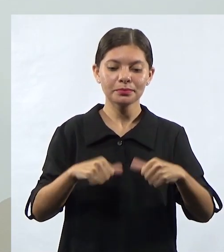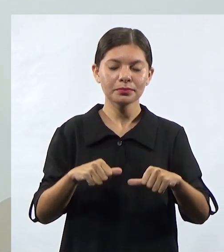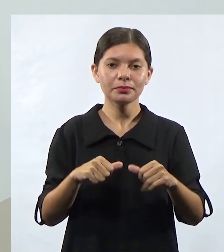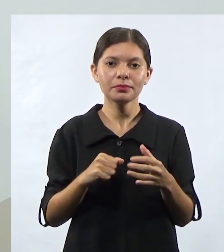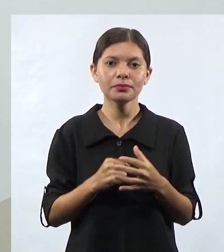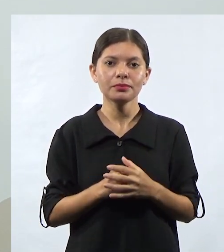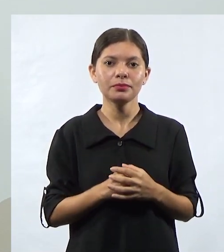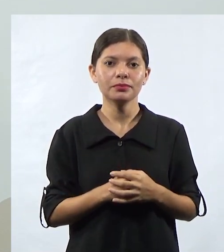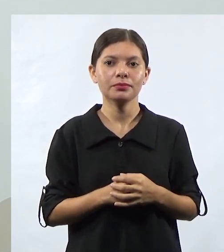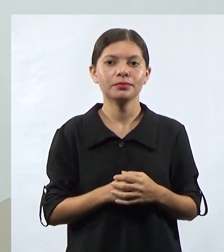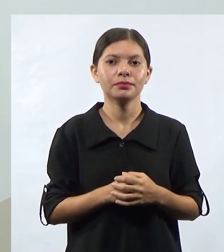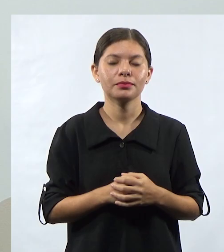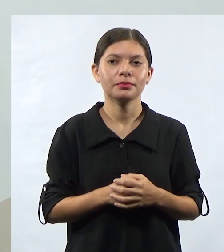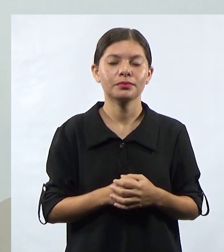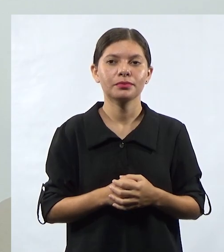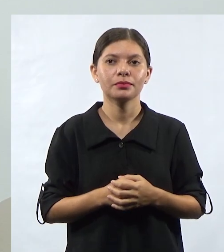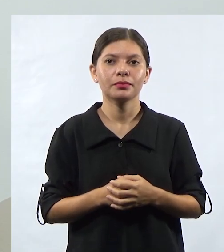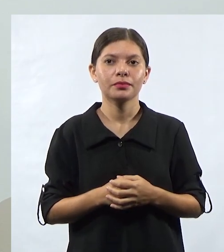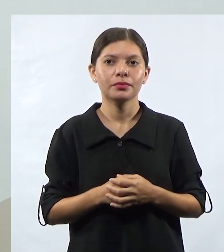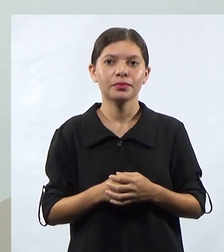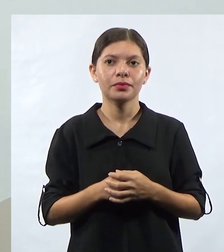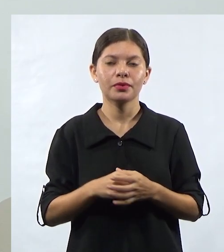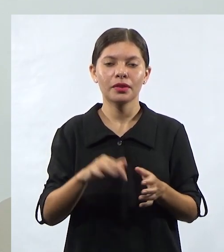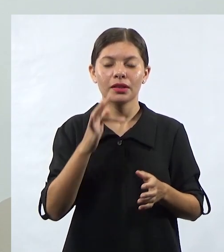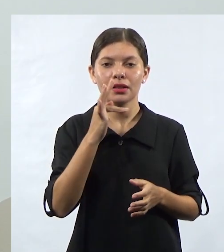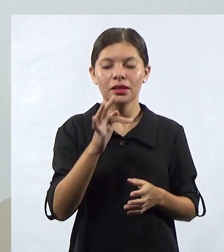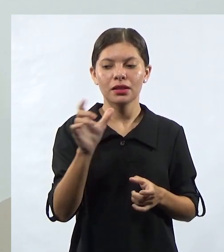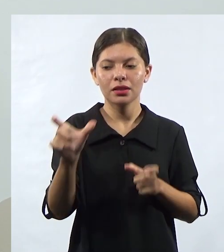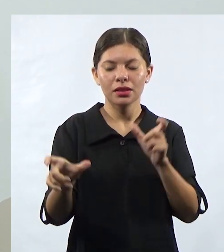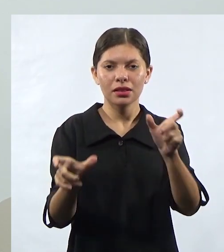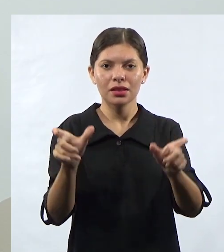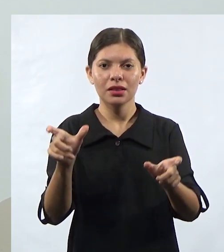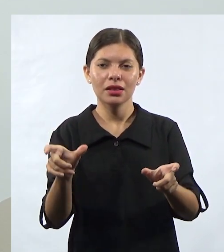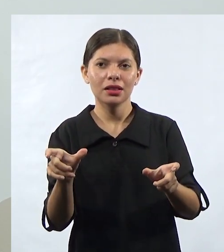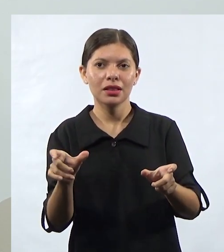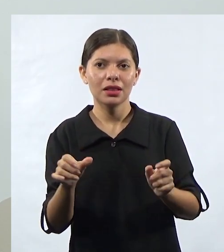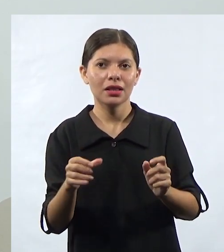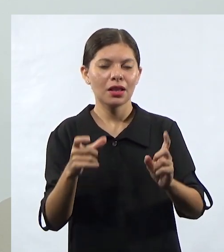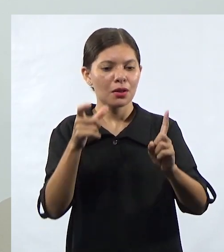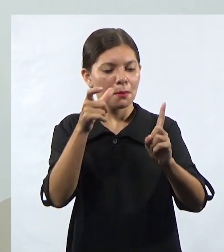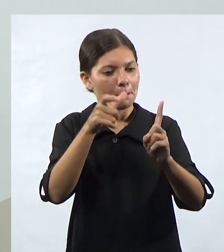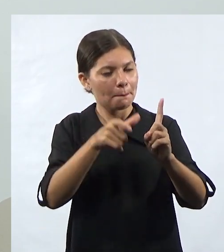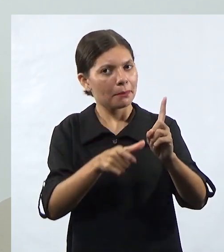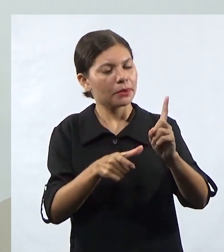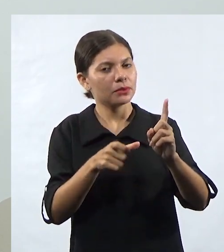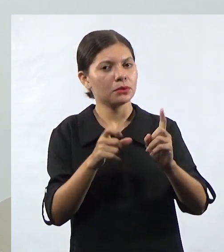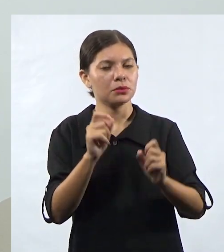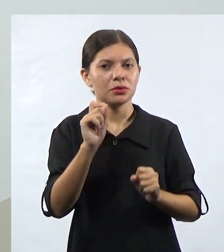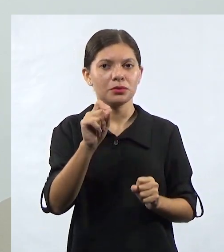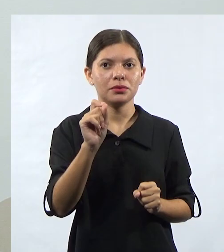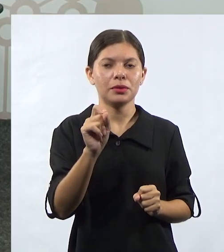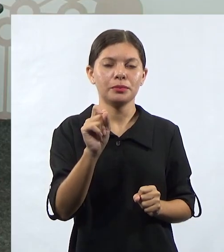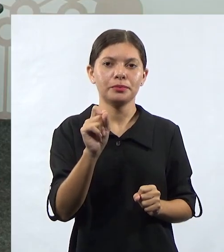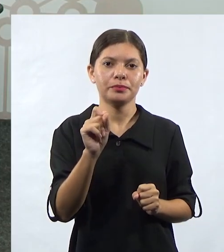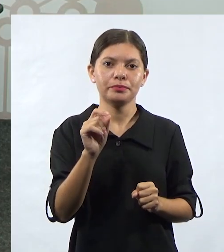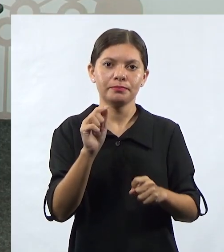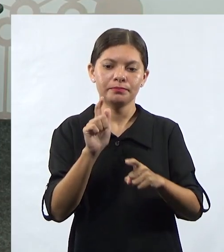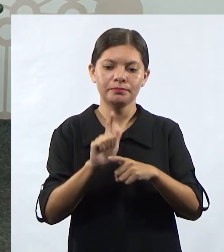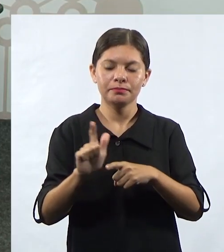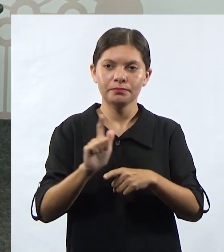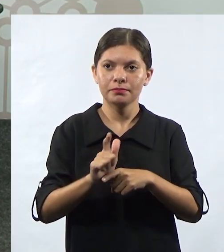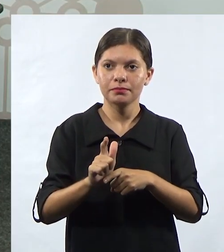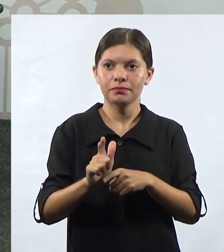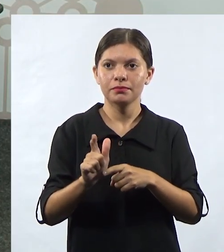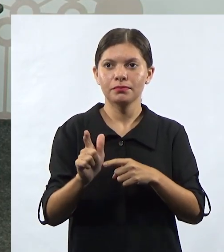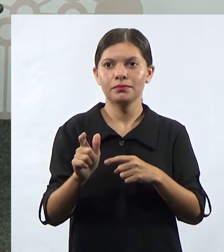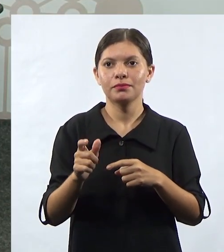definir, aí falando novamente dos participantes, os participantes e, dentre os gestores do grupo,